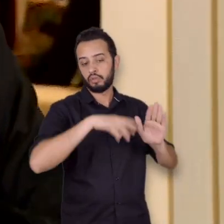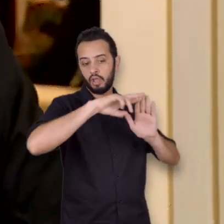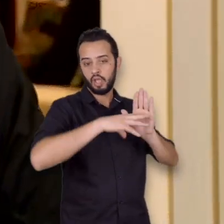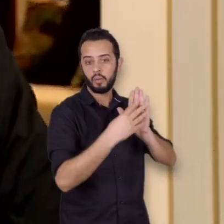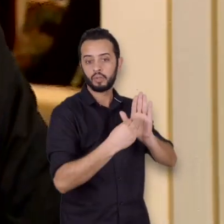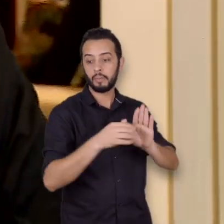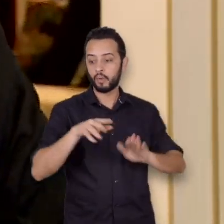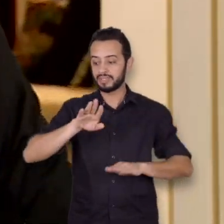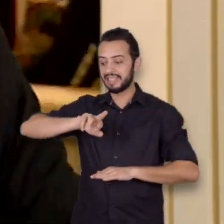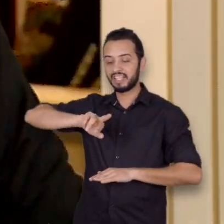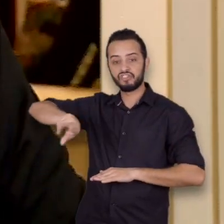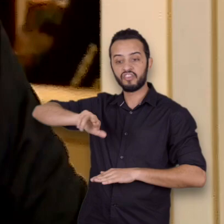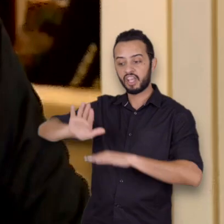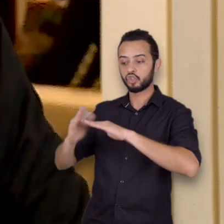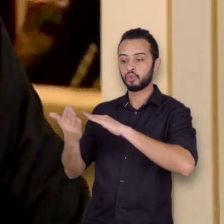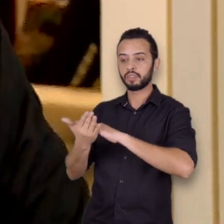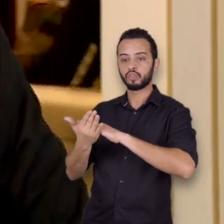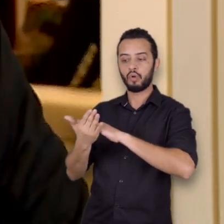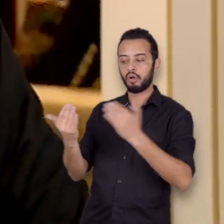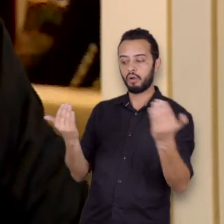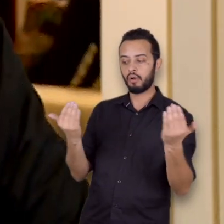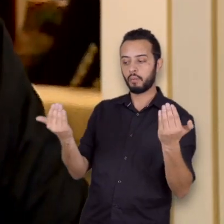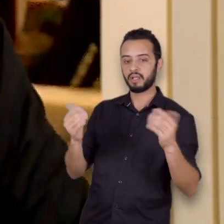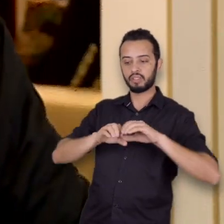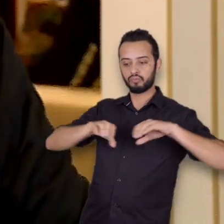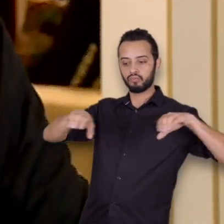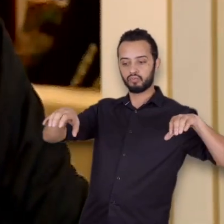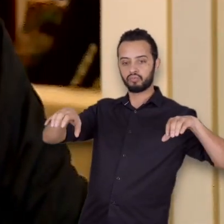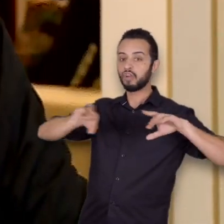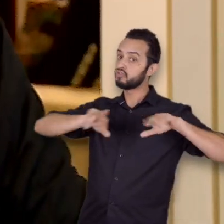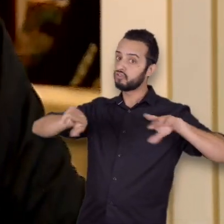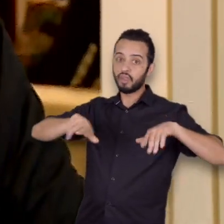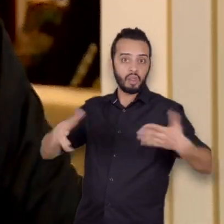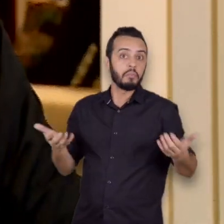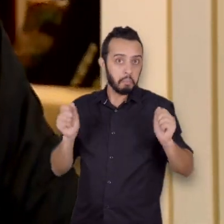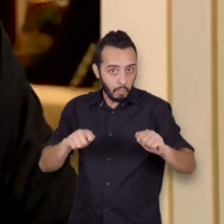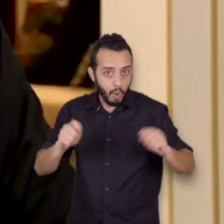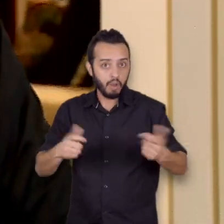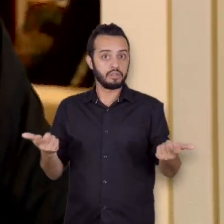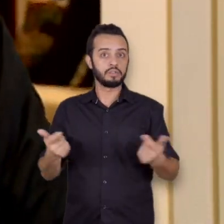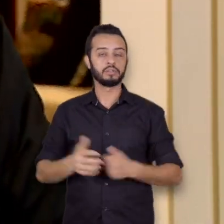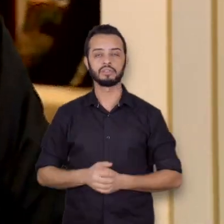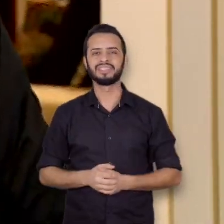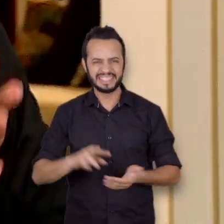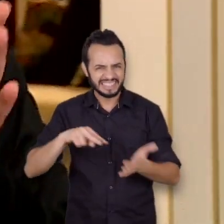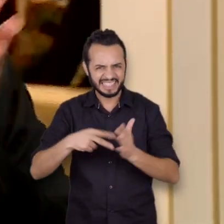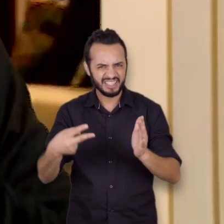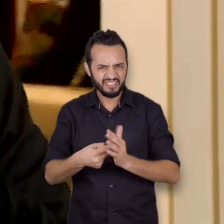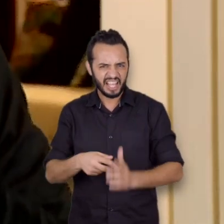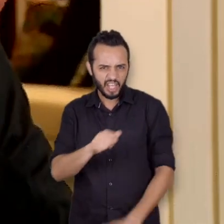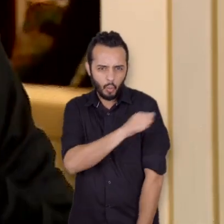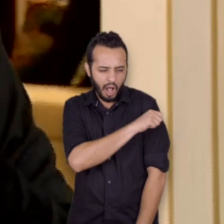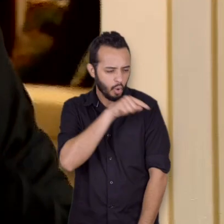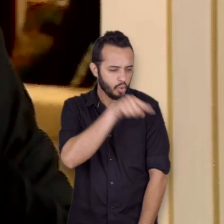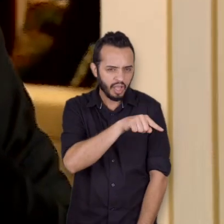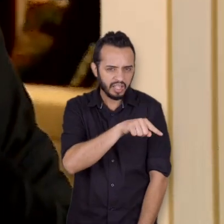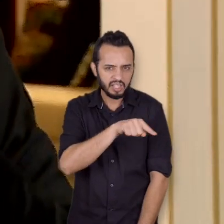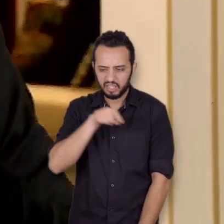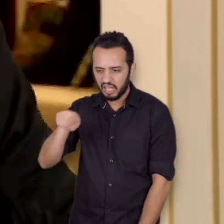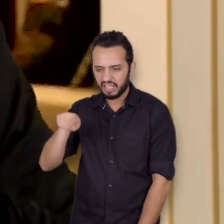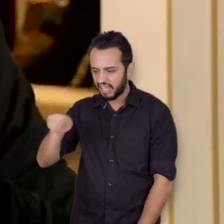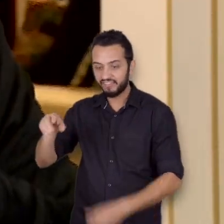ser radicalmente diferente de uma escola totalmente distante daquela comunidade. E isso não